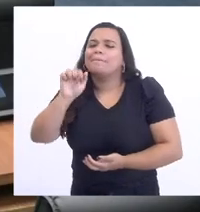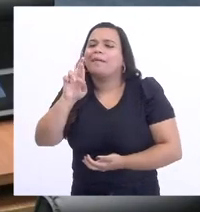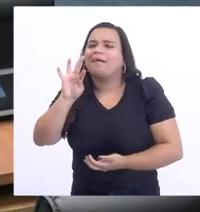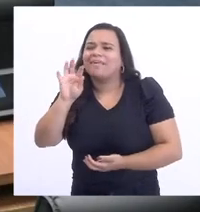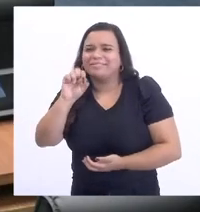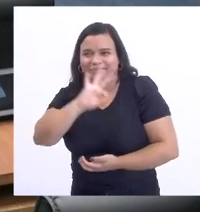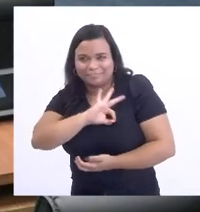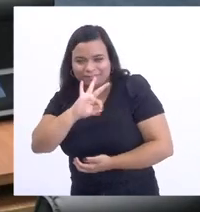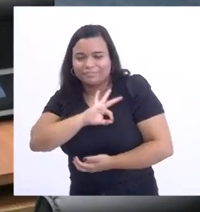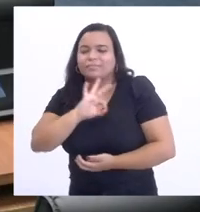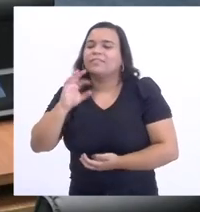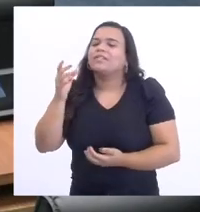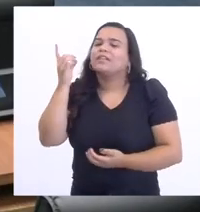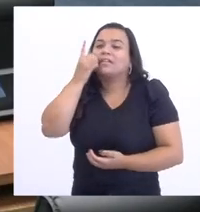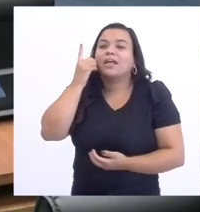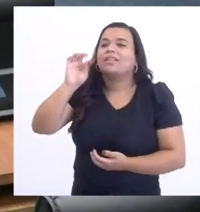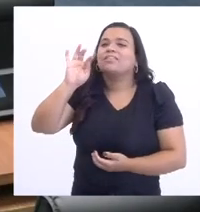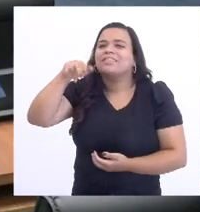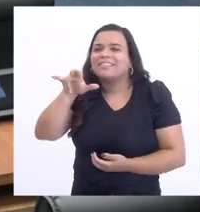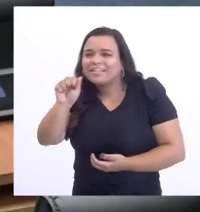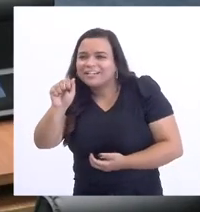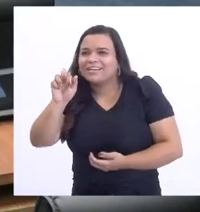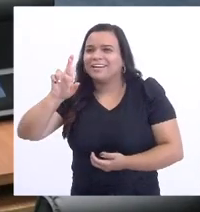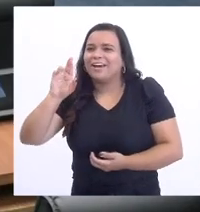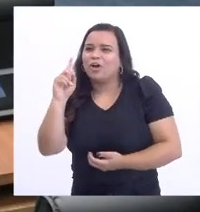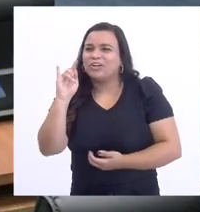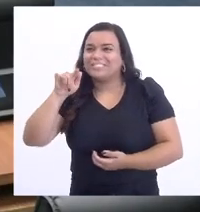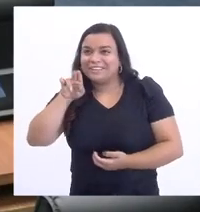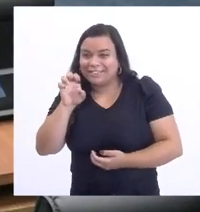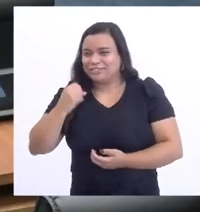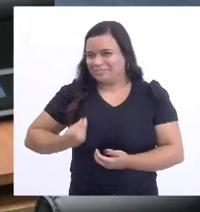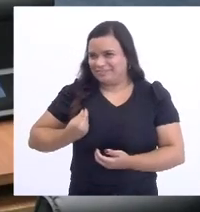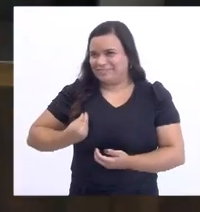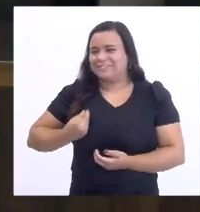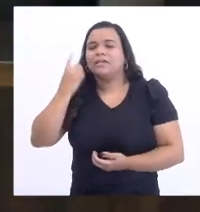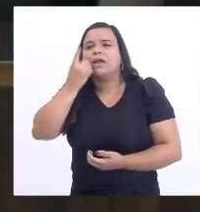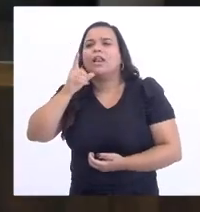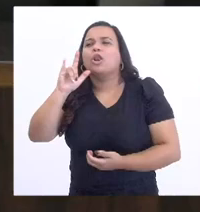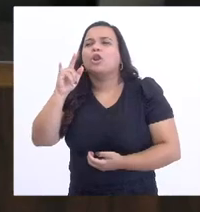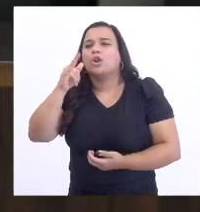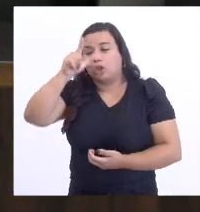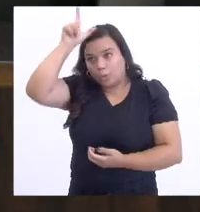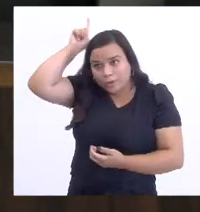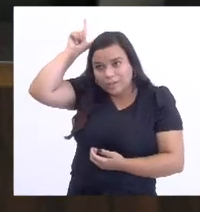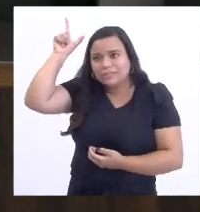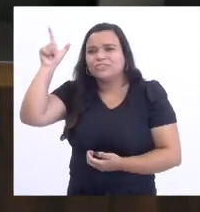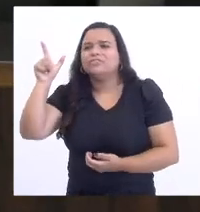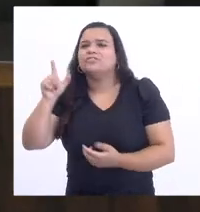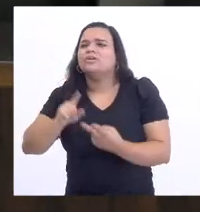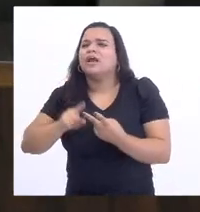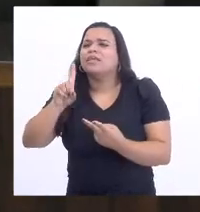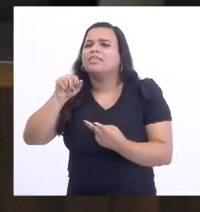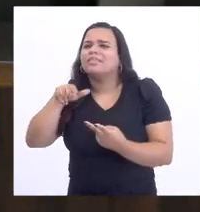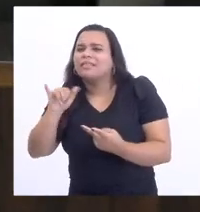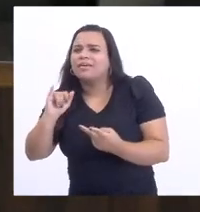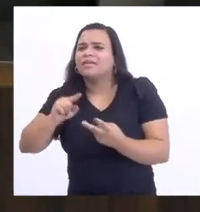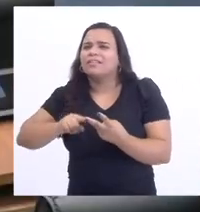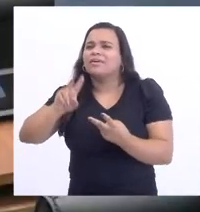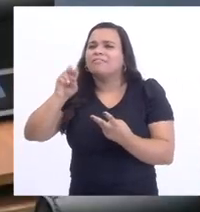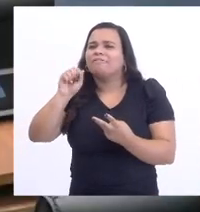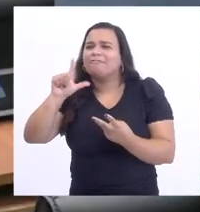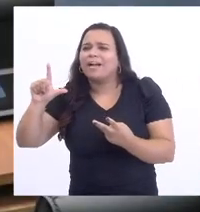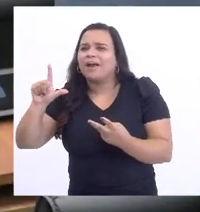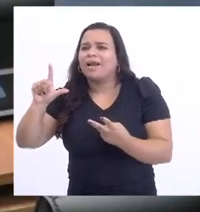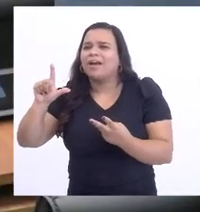Tânia, Tânia Rodrigues, aqui presente, deputado Luiz, Dani, Val, nosso amigo Val